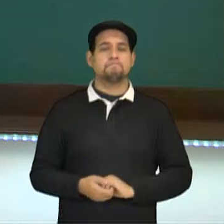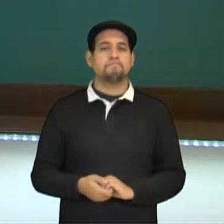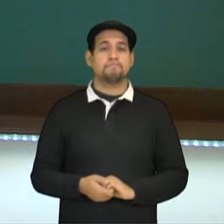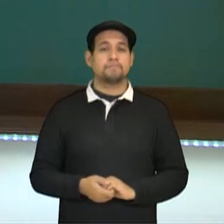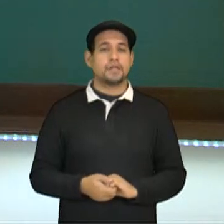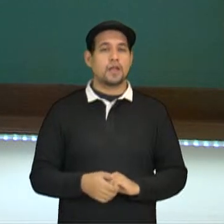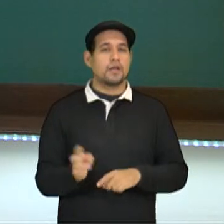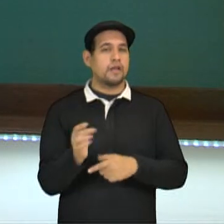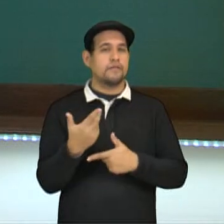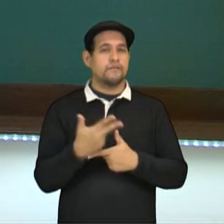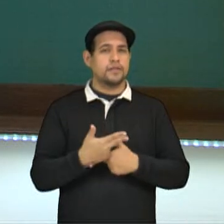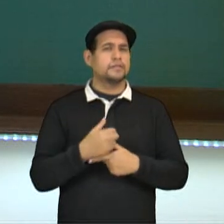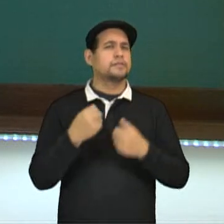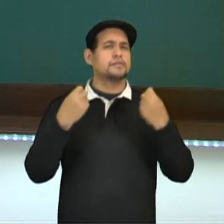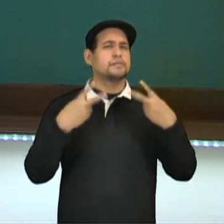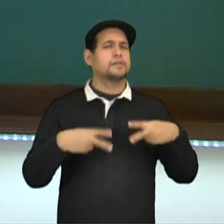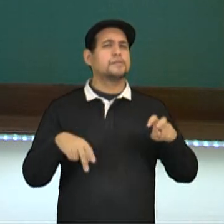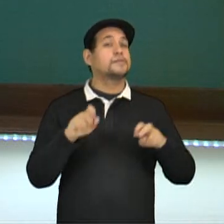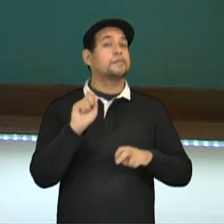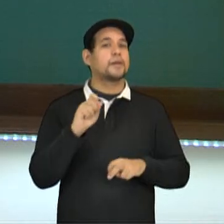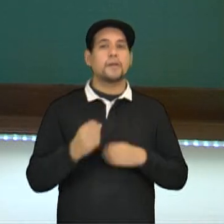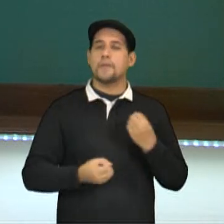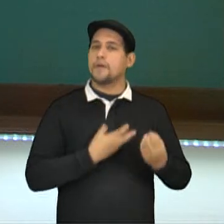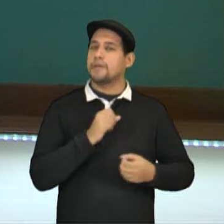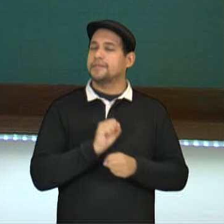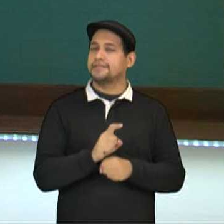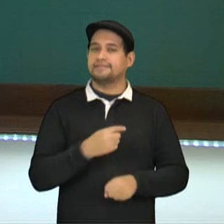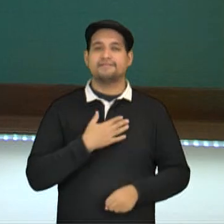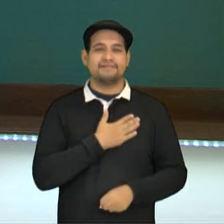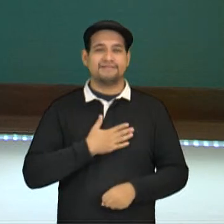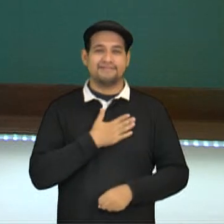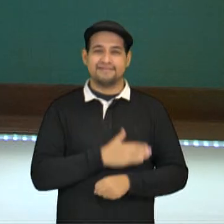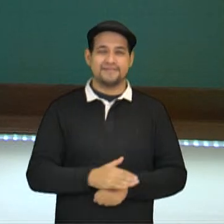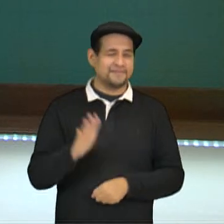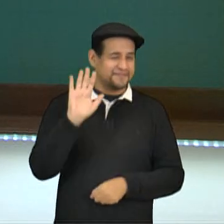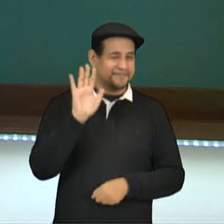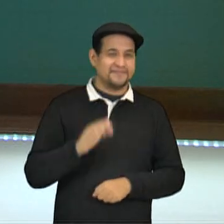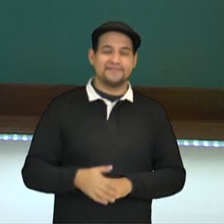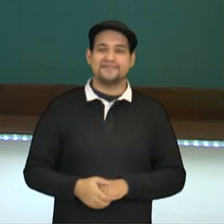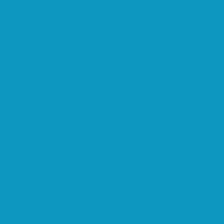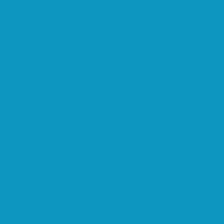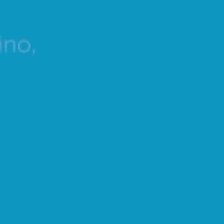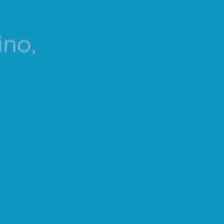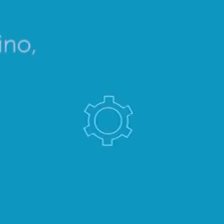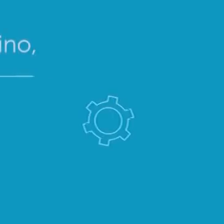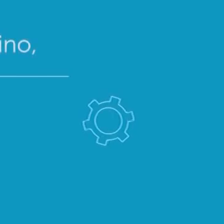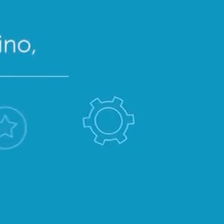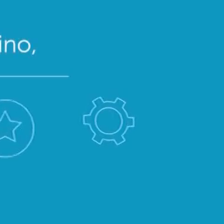Neste vídeo nós falamos sobre o poema. Eu espero que vocês tenham gostado. Até breve.